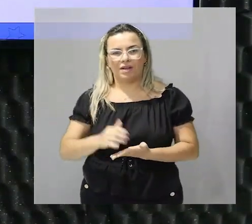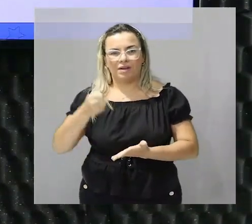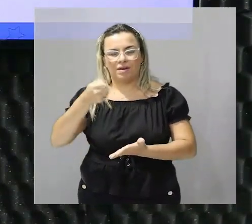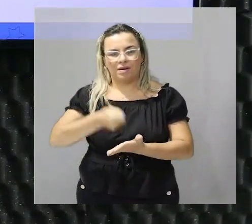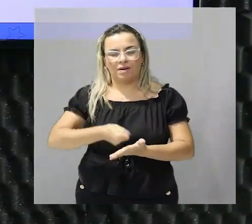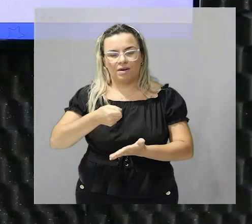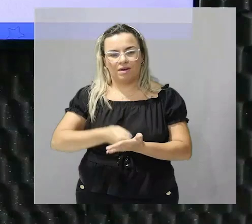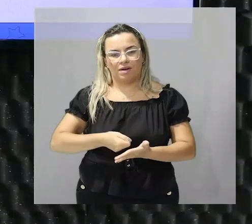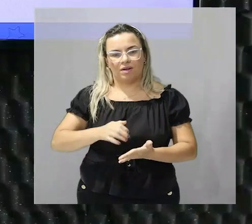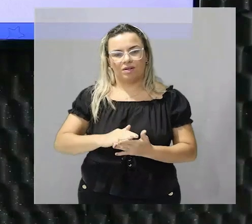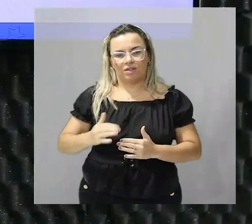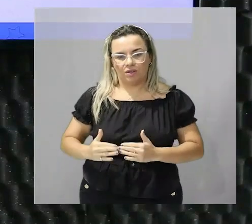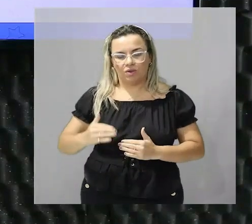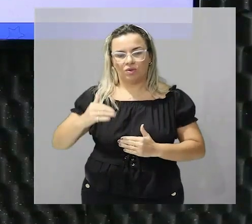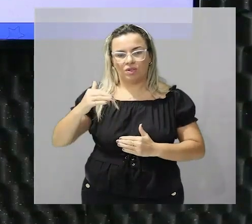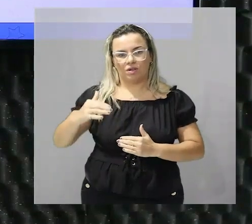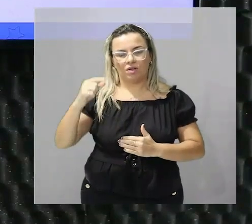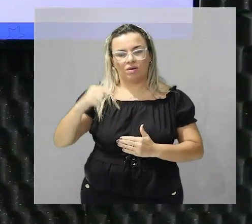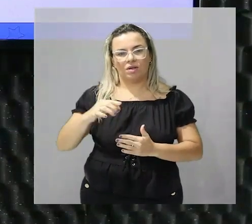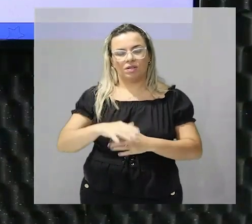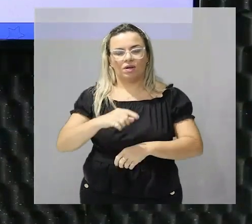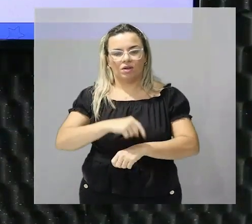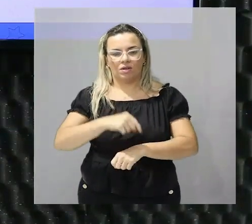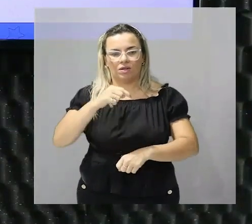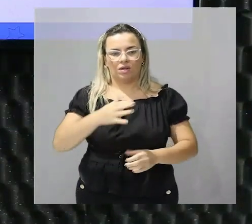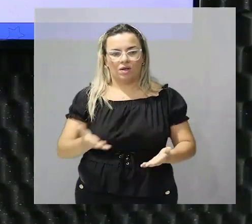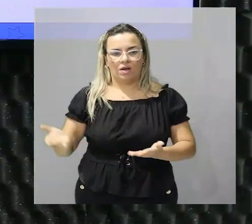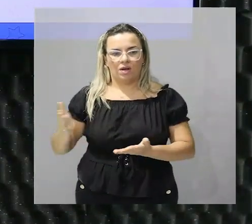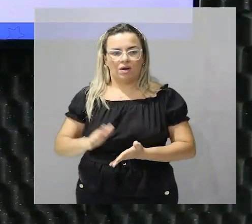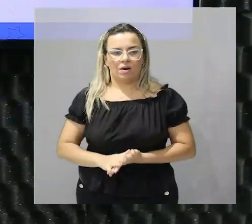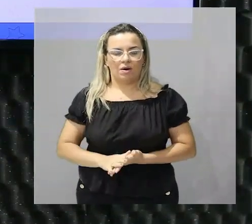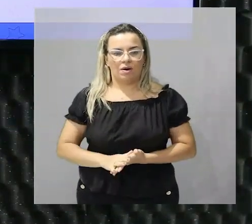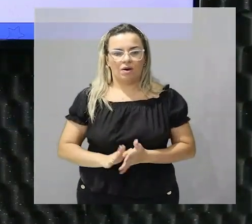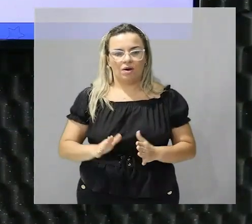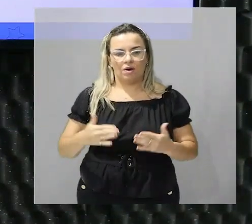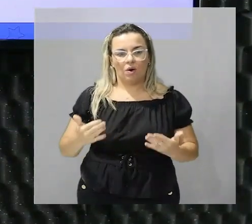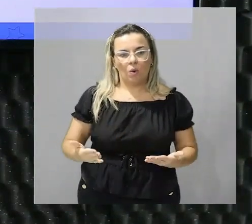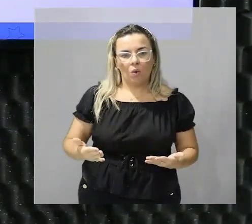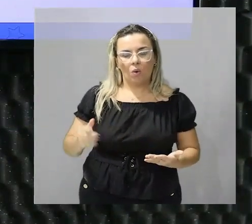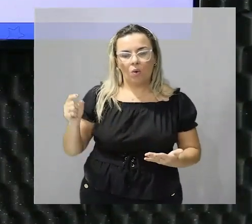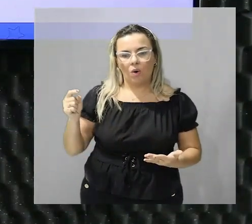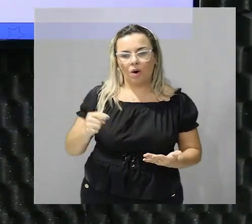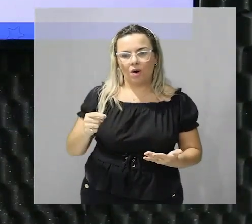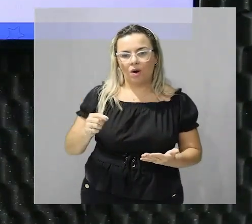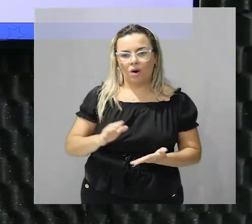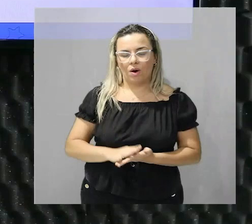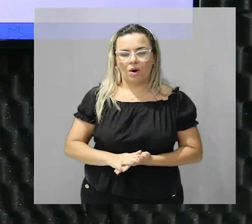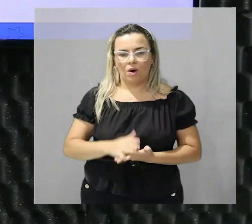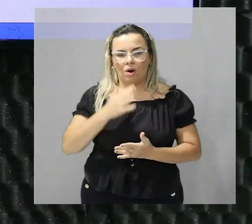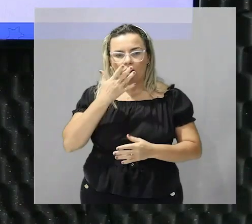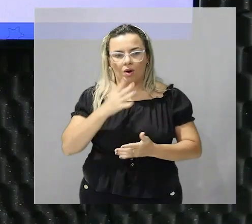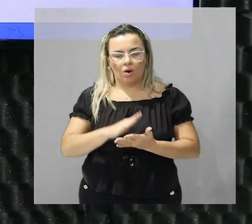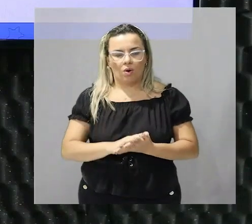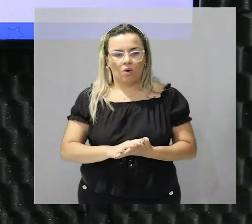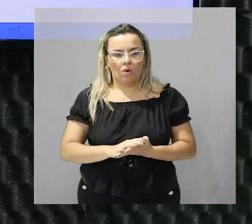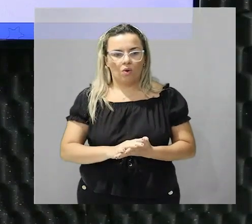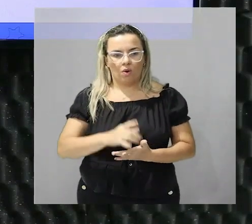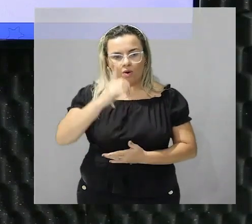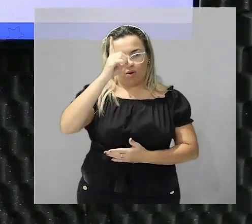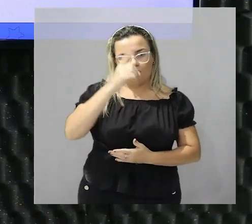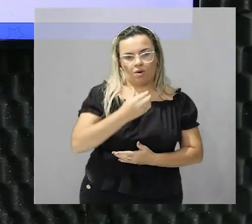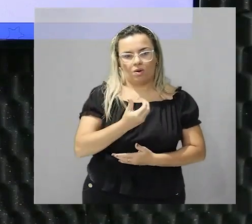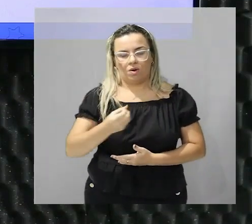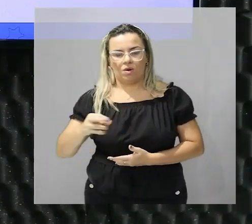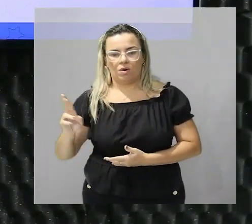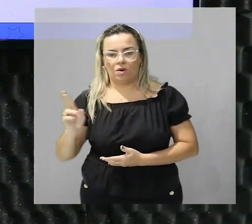explicar o porquê de o verde ser mais econômico para o Lucas, veja só, o amarelo, R$,00 por quatro horas. Então, já